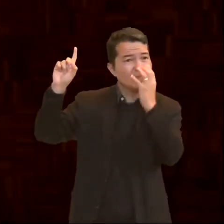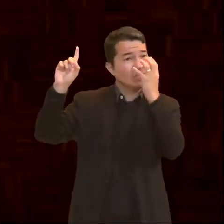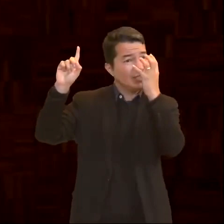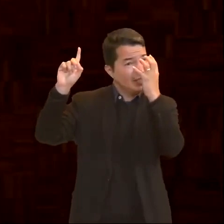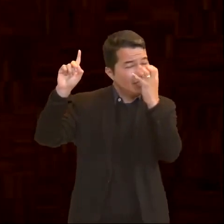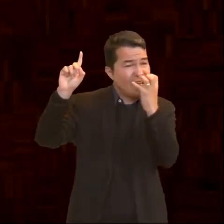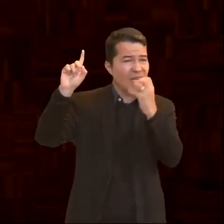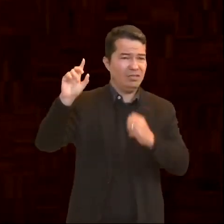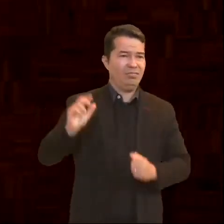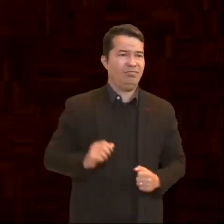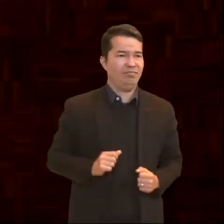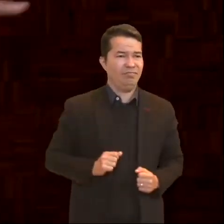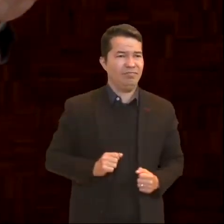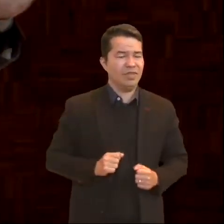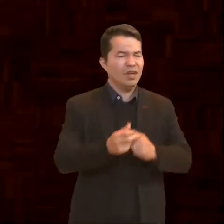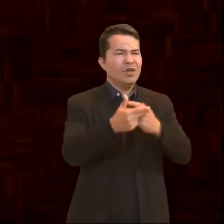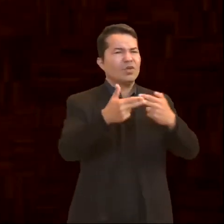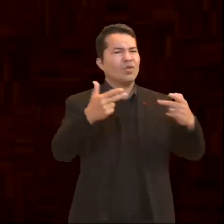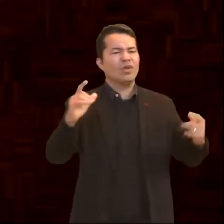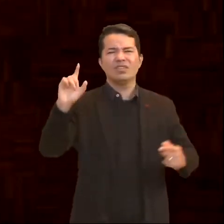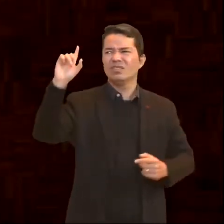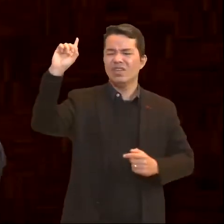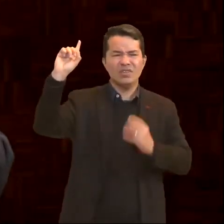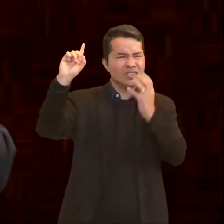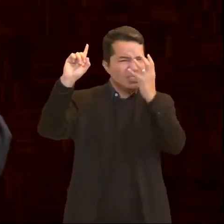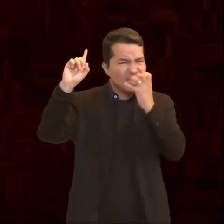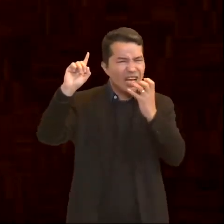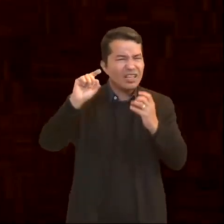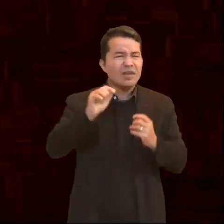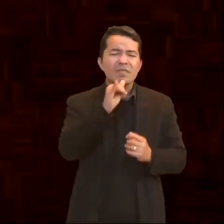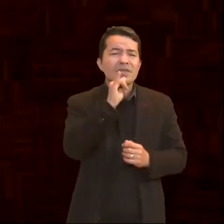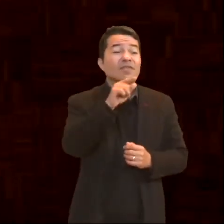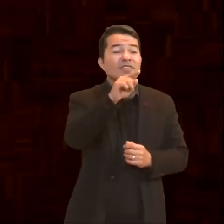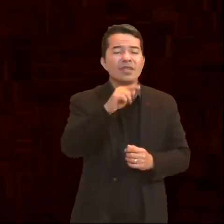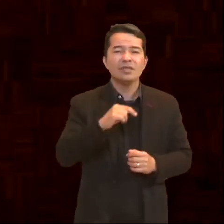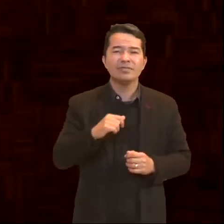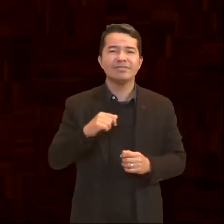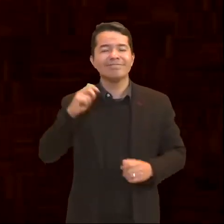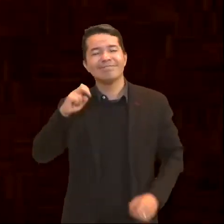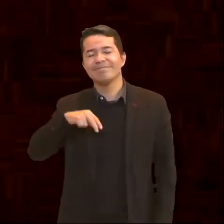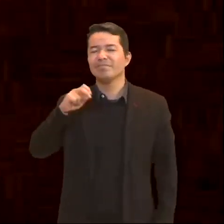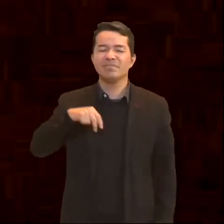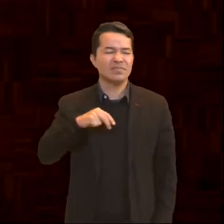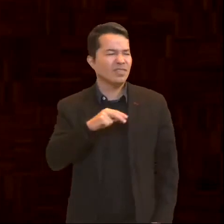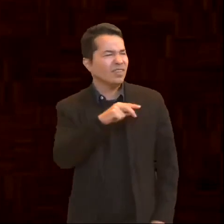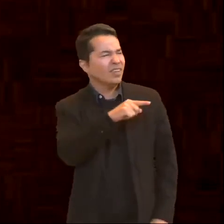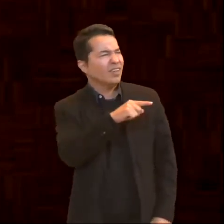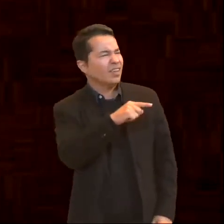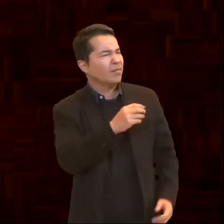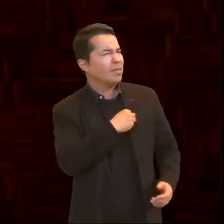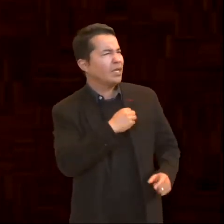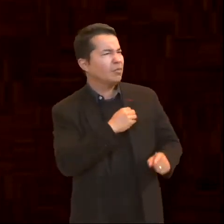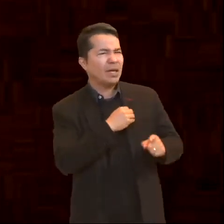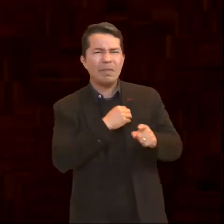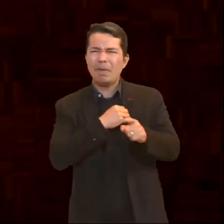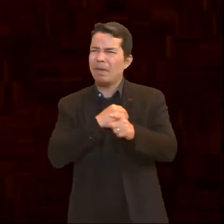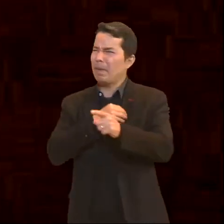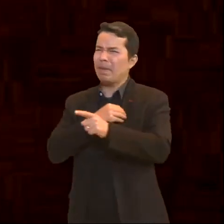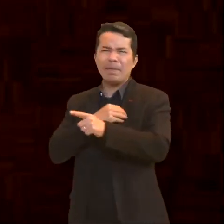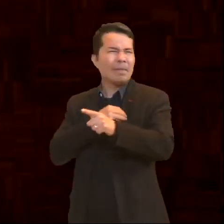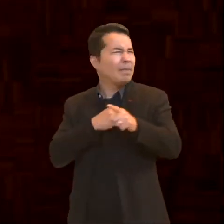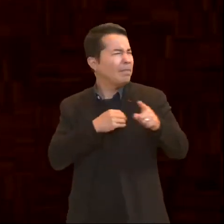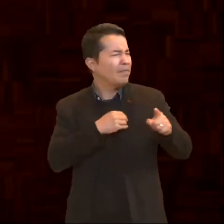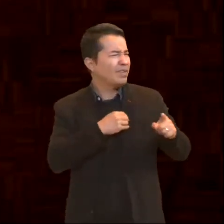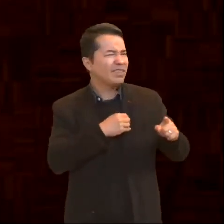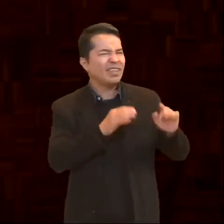simplesmente se conforma, porque, olha, o mundo é assim mesmo, olha, a vida é assim mesmo, você não pode ser tão certinho assim, você não pode fazer tudo